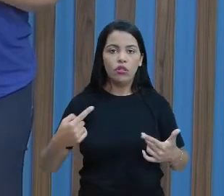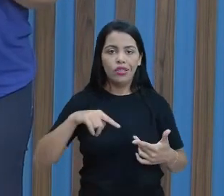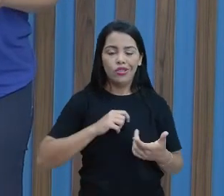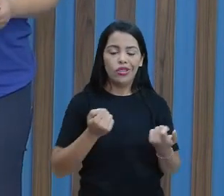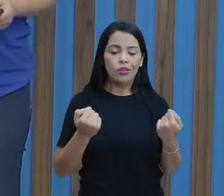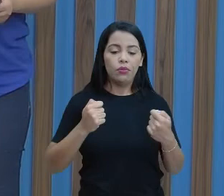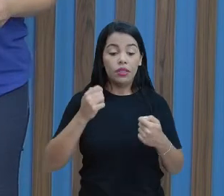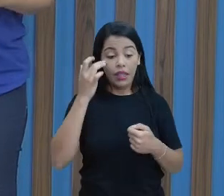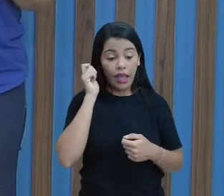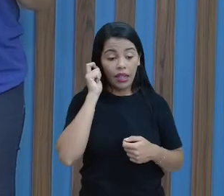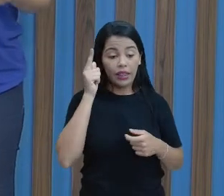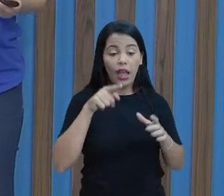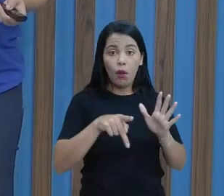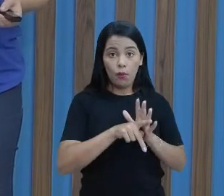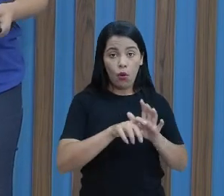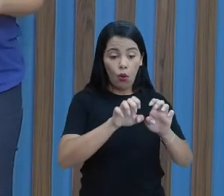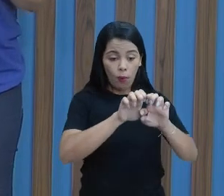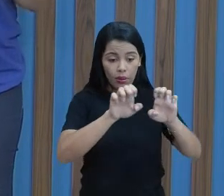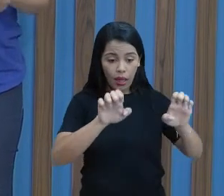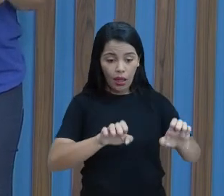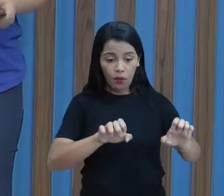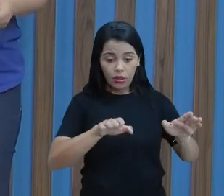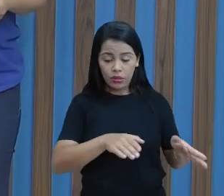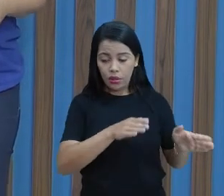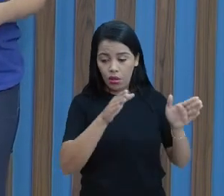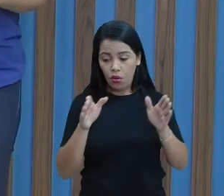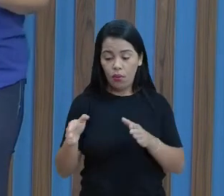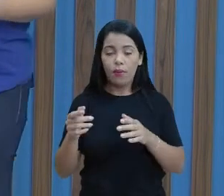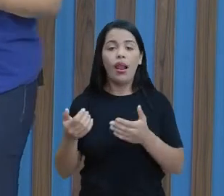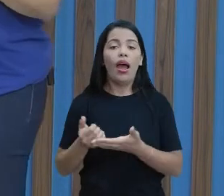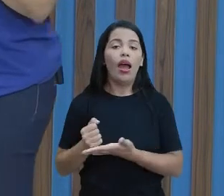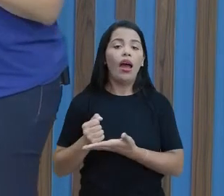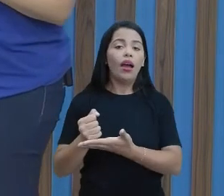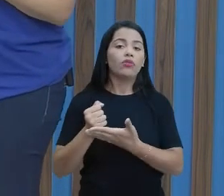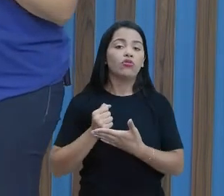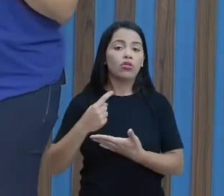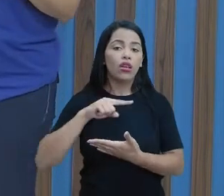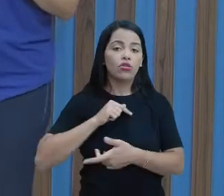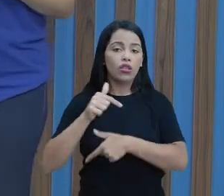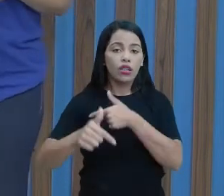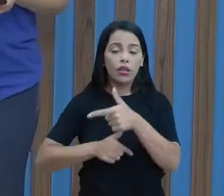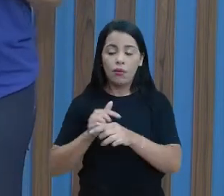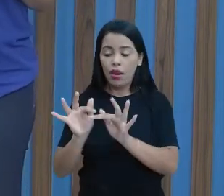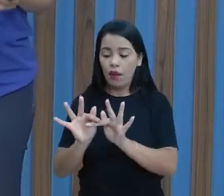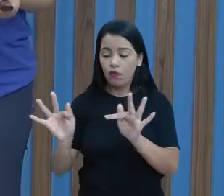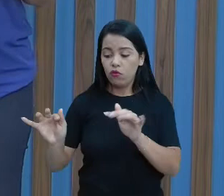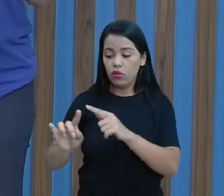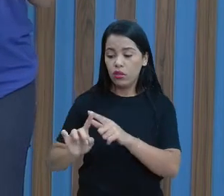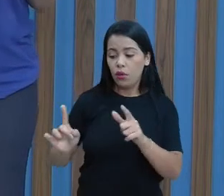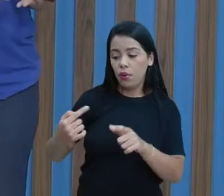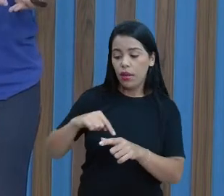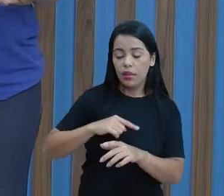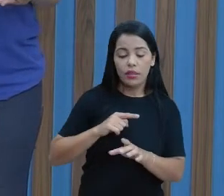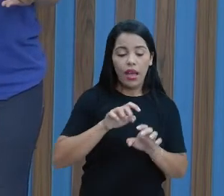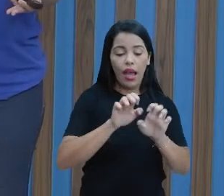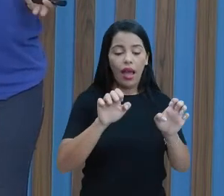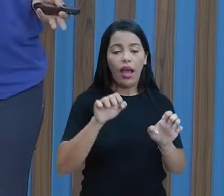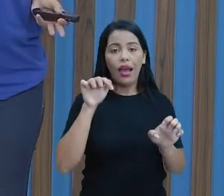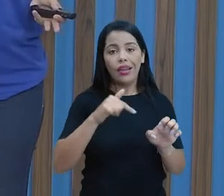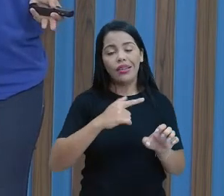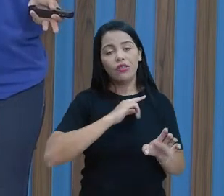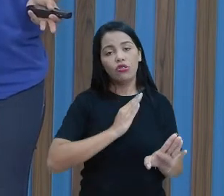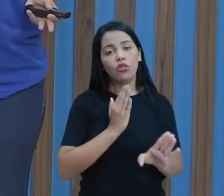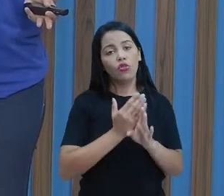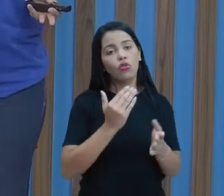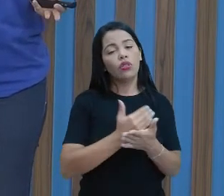equação, da ideia da equação, para trabalhar a função, precisa sim. Mas no caso da equação, a gente acha possíveis soluções, não é? Porque se a